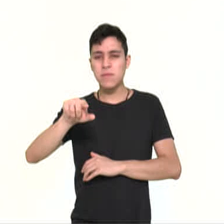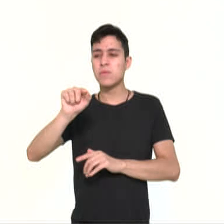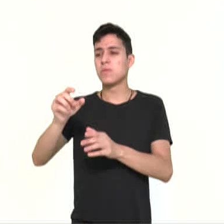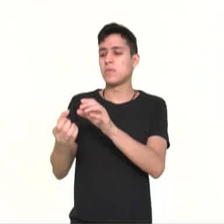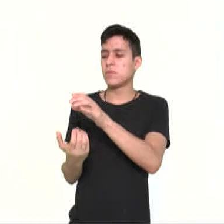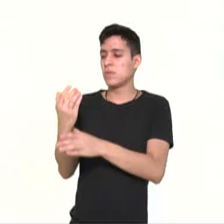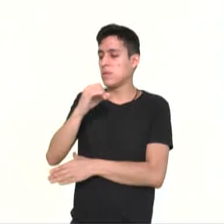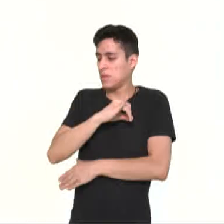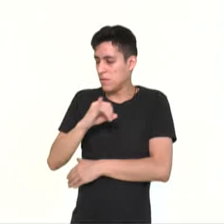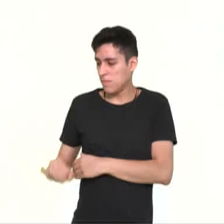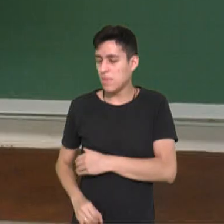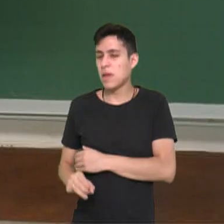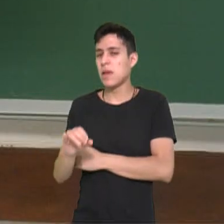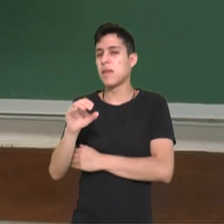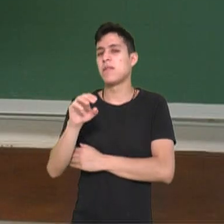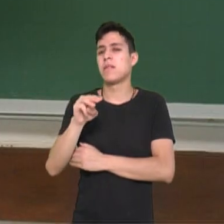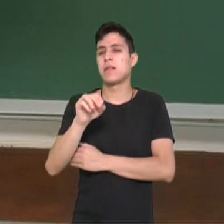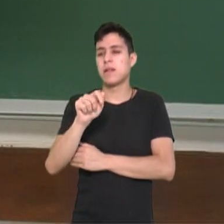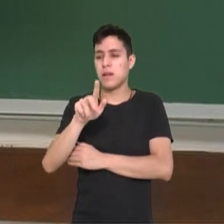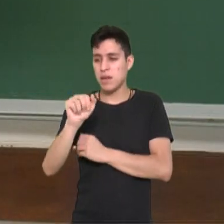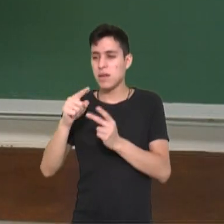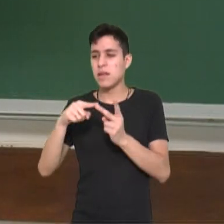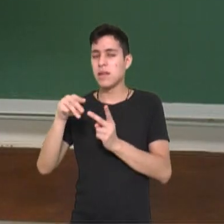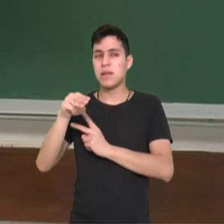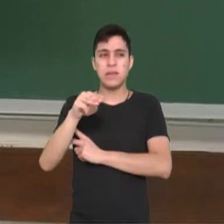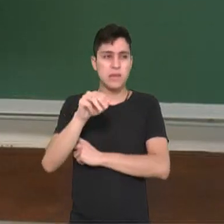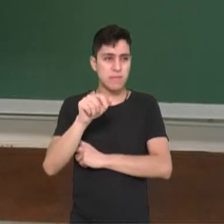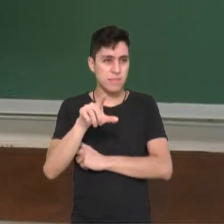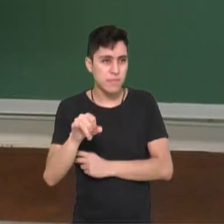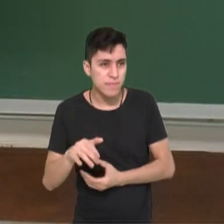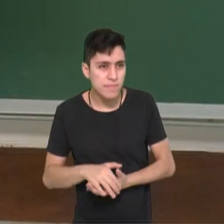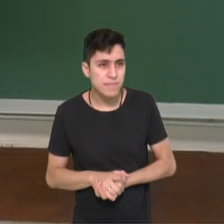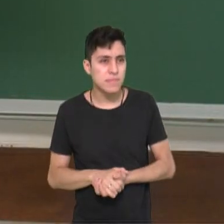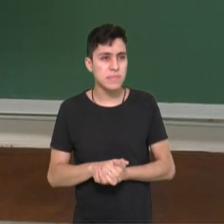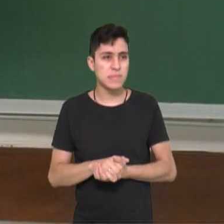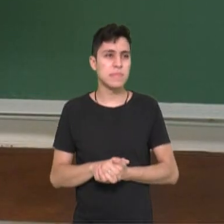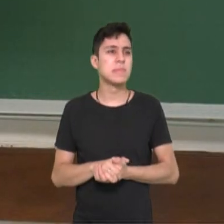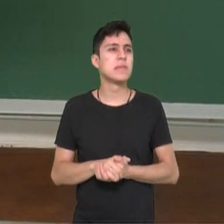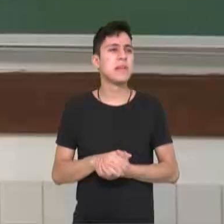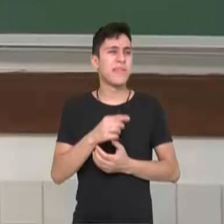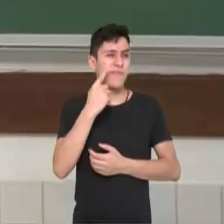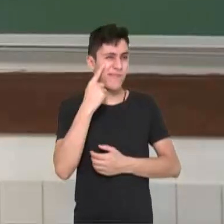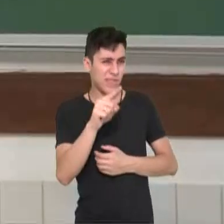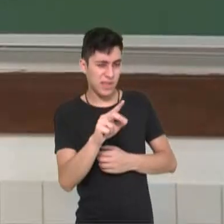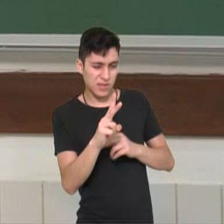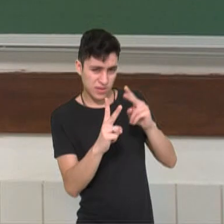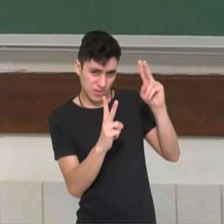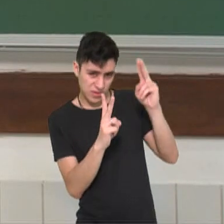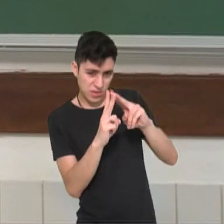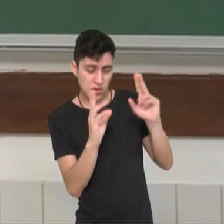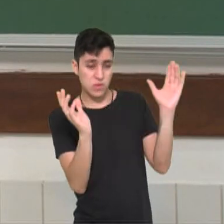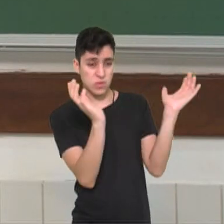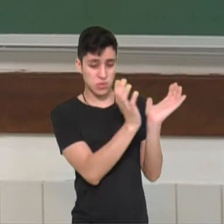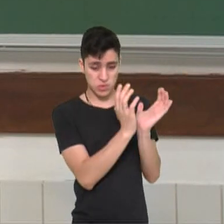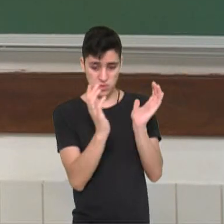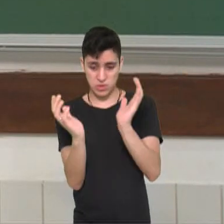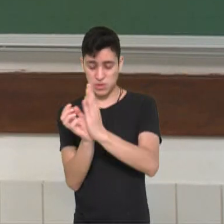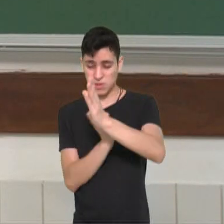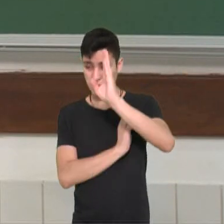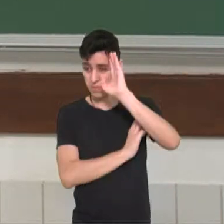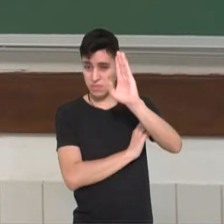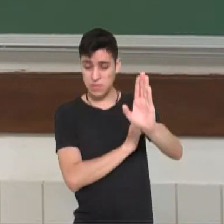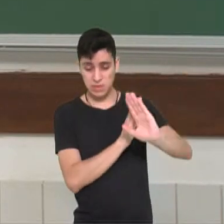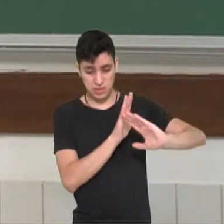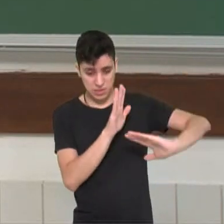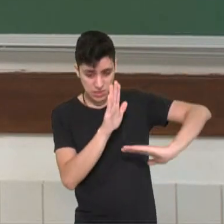Gana e o Império de Mali. Nós vimos que existiram dois grupos que vão dar um destaque muito grande dentro da